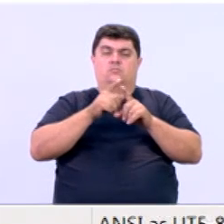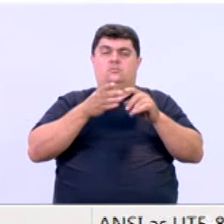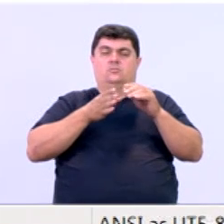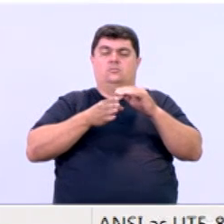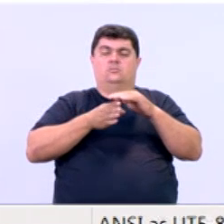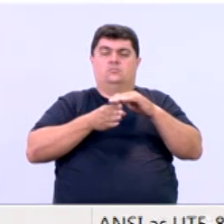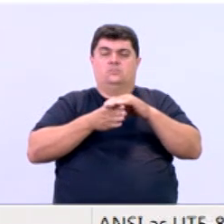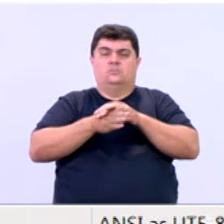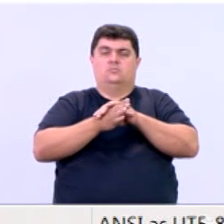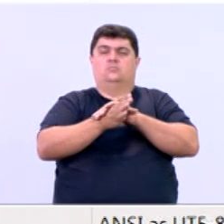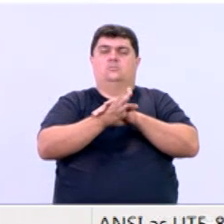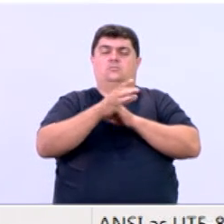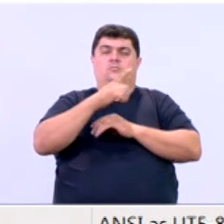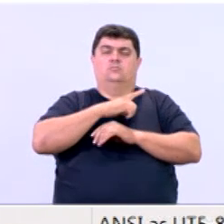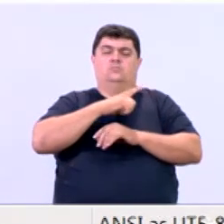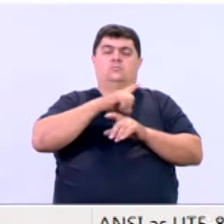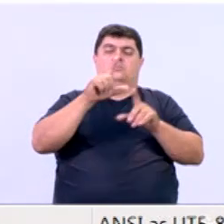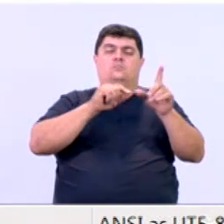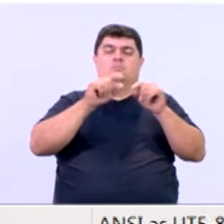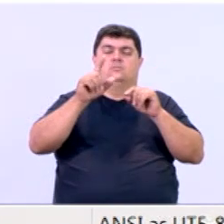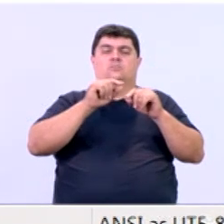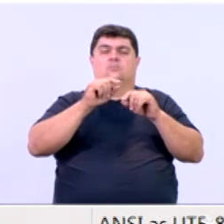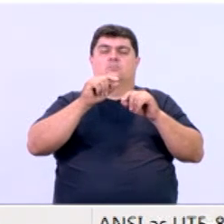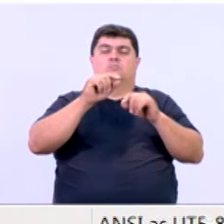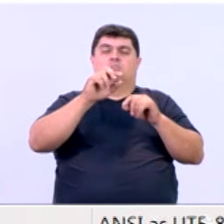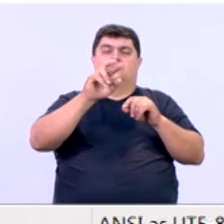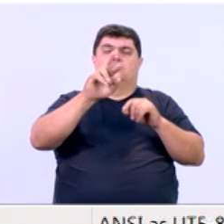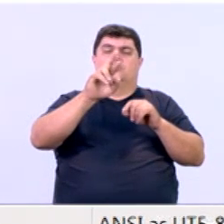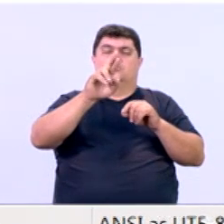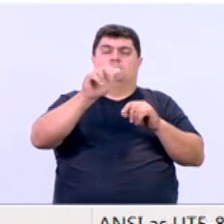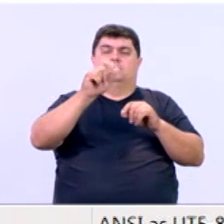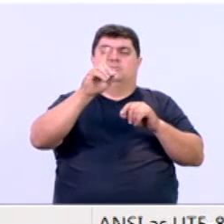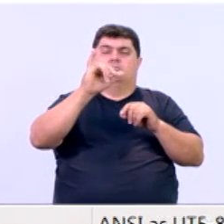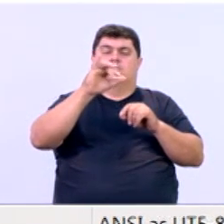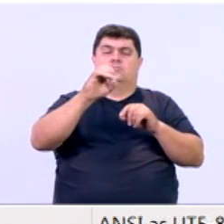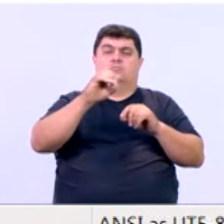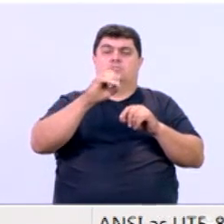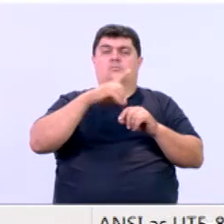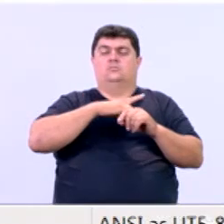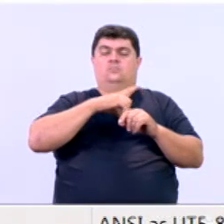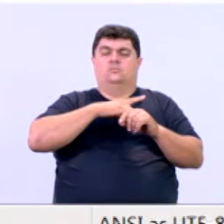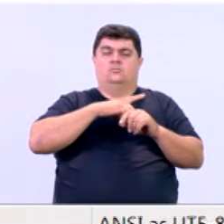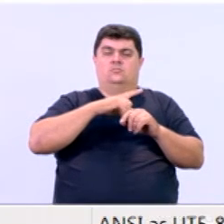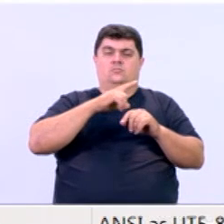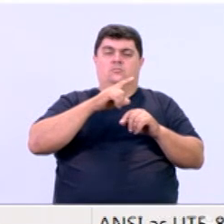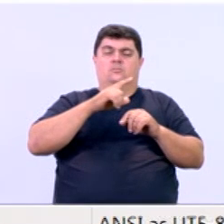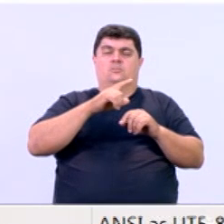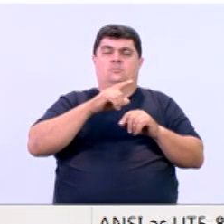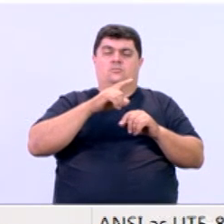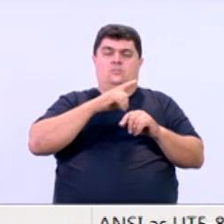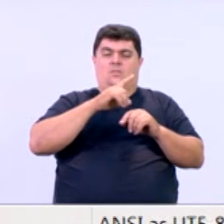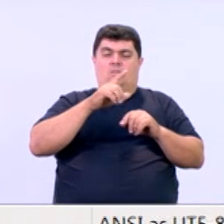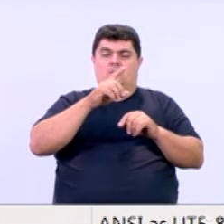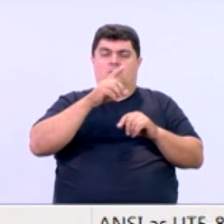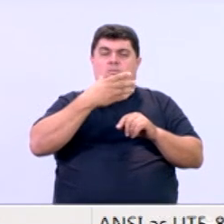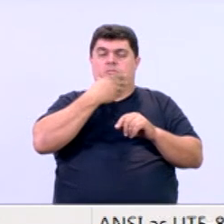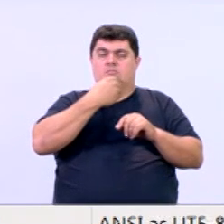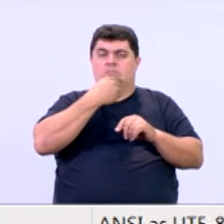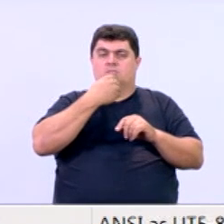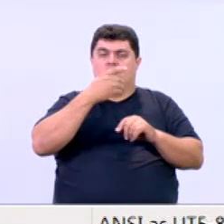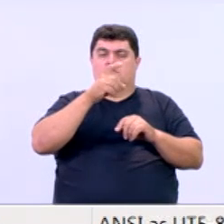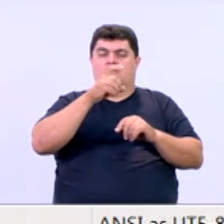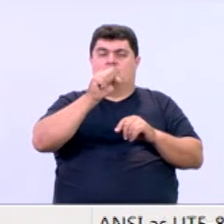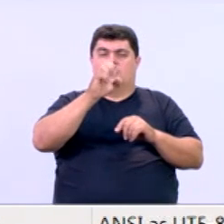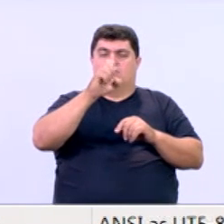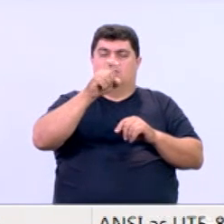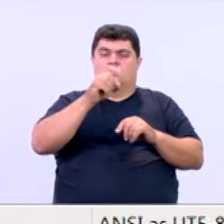à seleção de rádio, falando que o nome que vai ser do campo é sexo e o